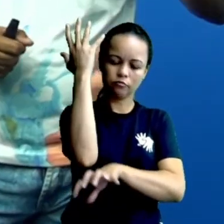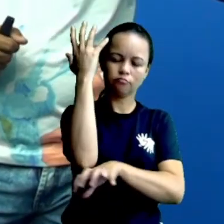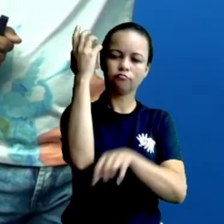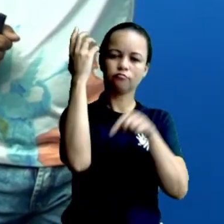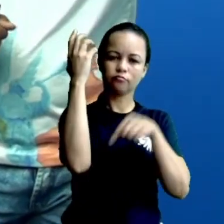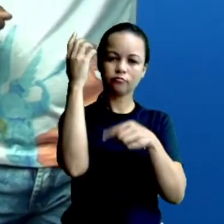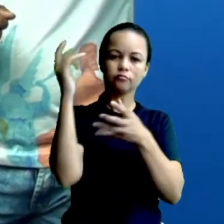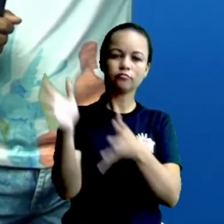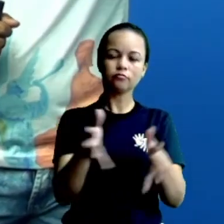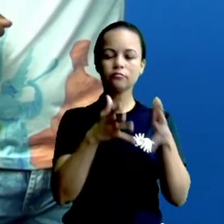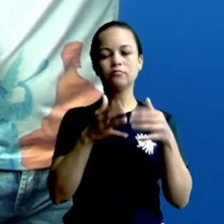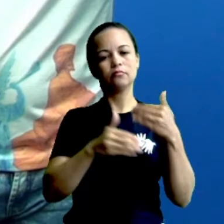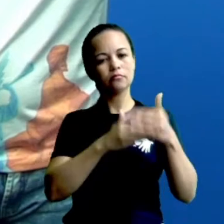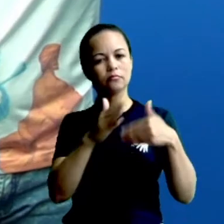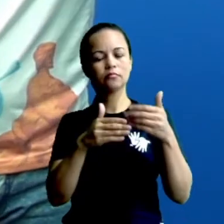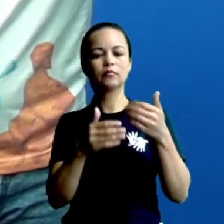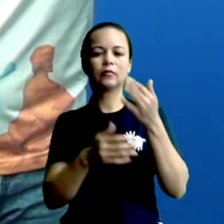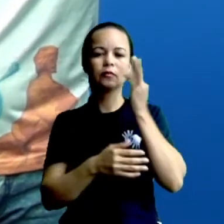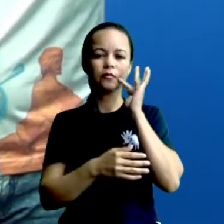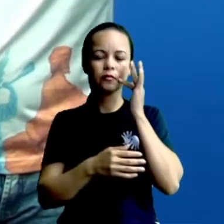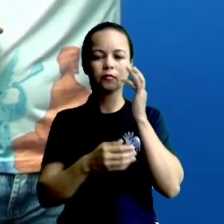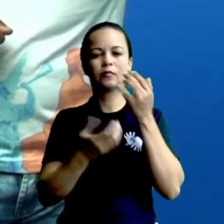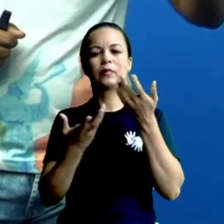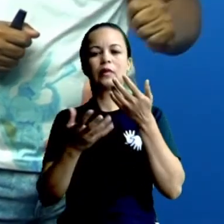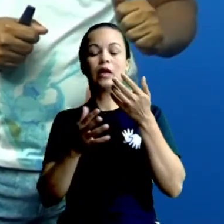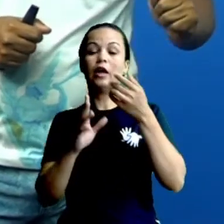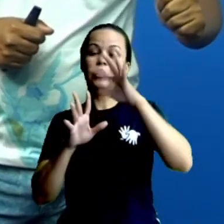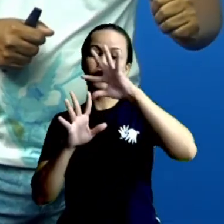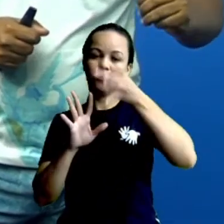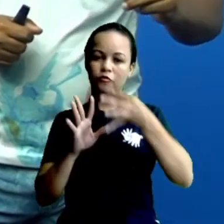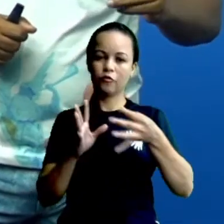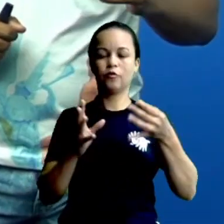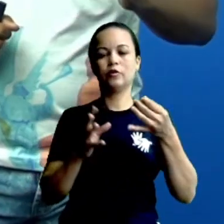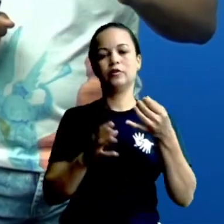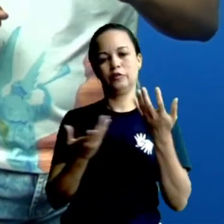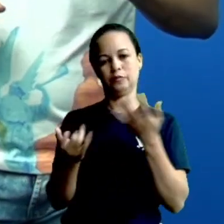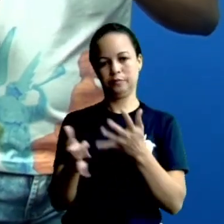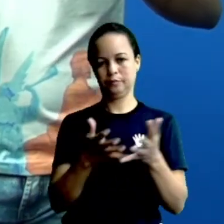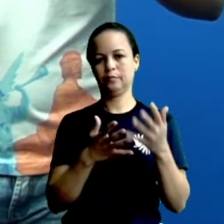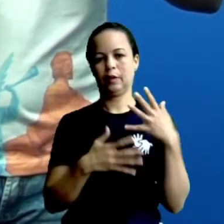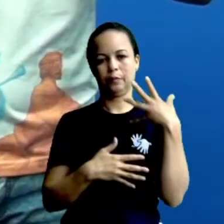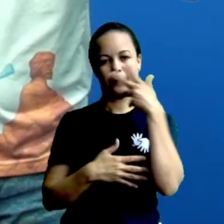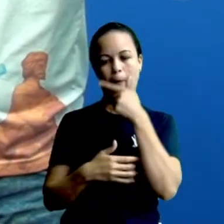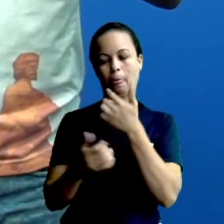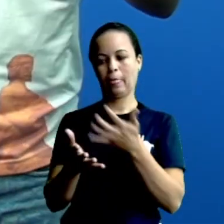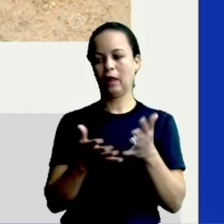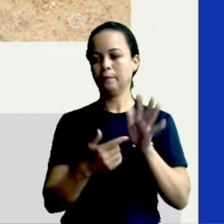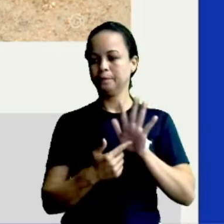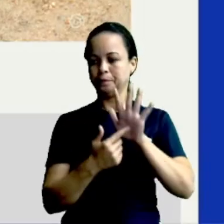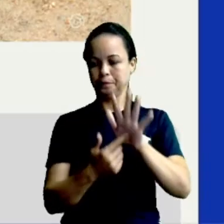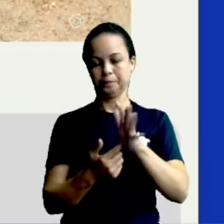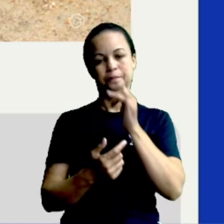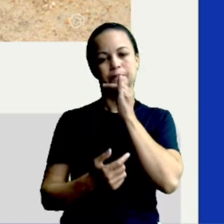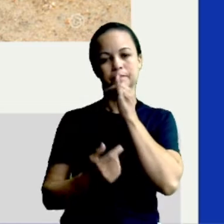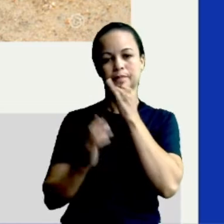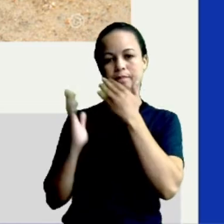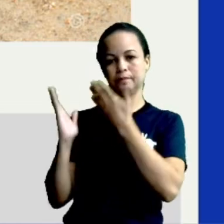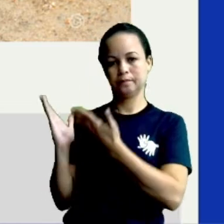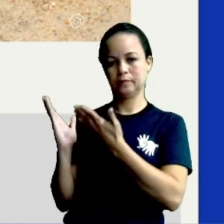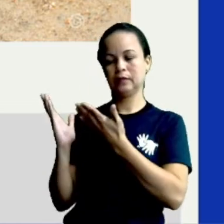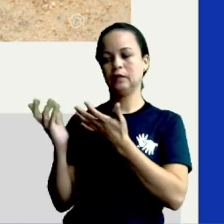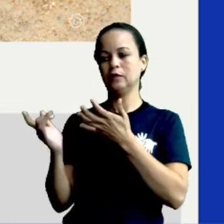nutrientes para a produção de frutos e folhas bem viçosos. A partir disso, eu mostro aqui um exemplo de